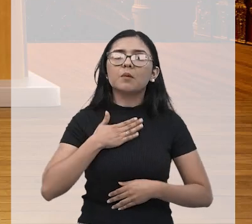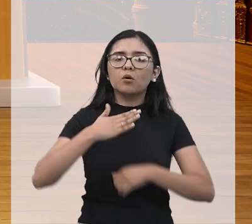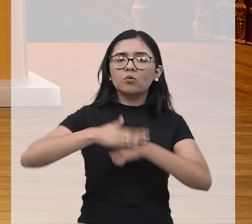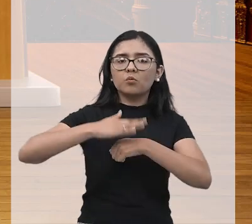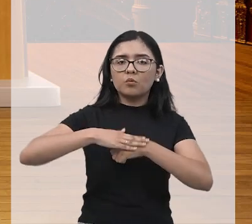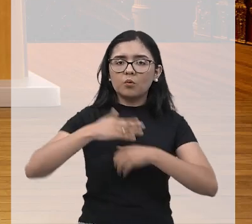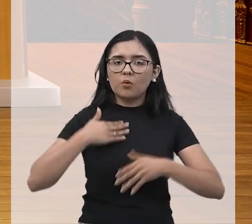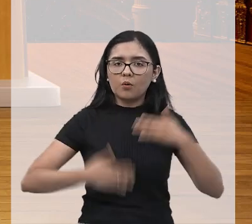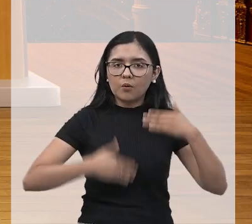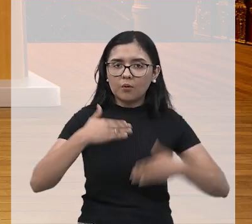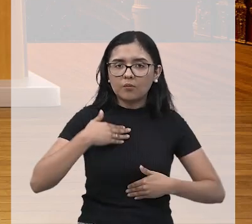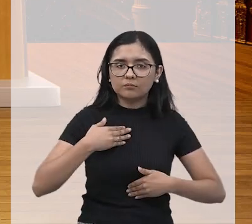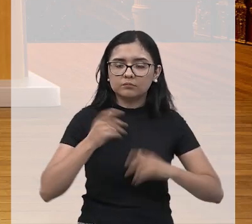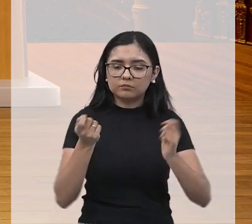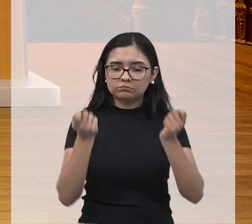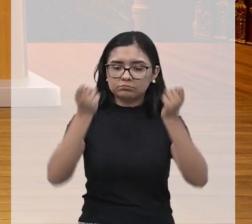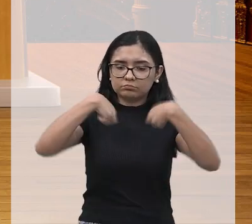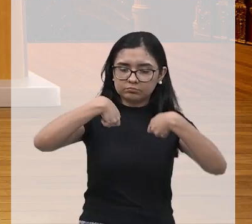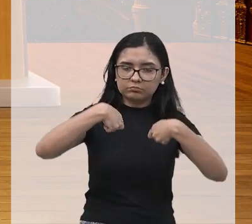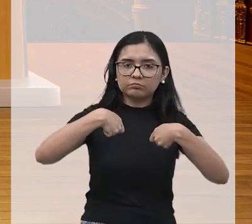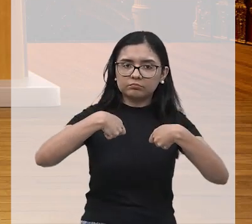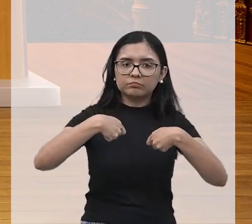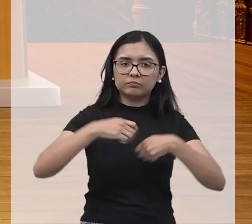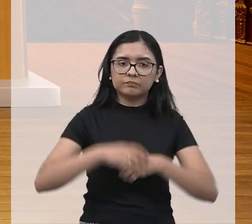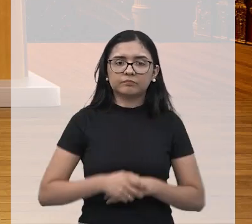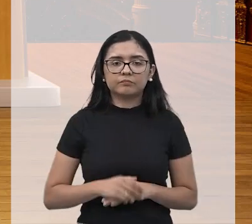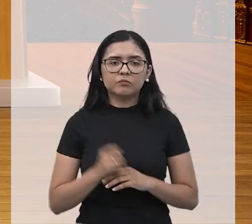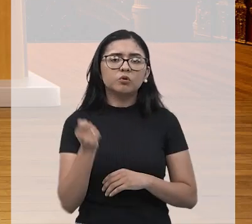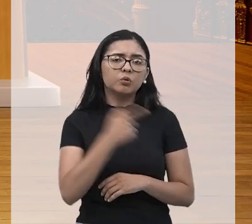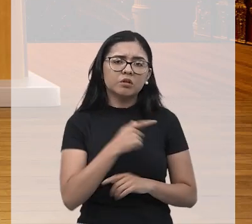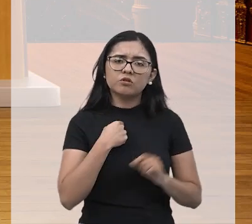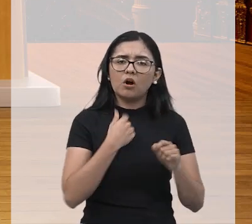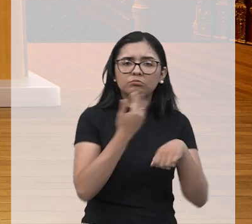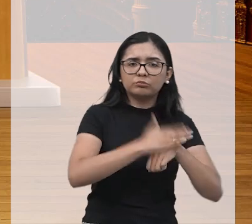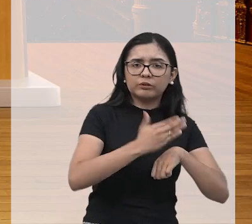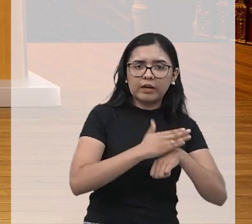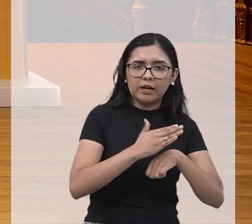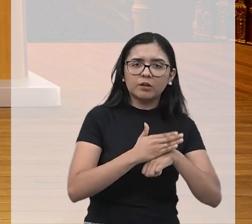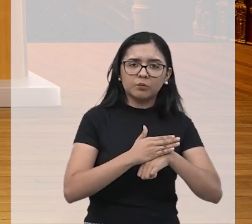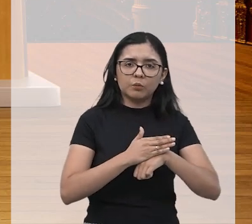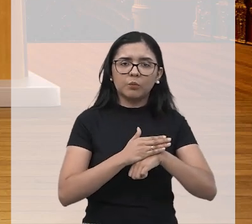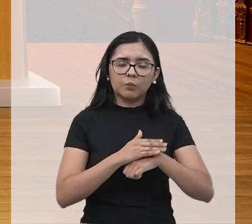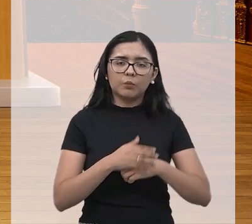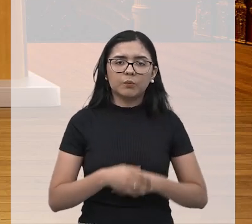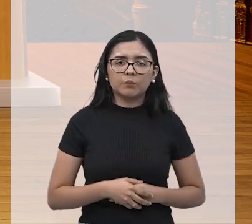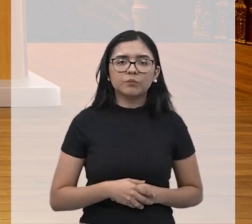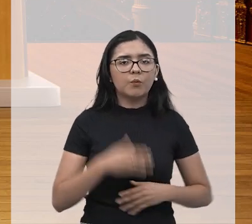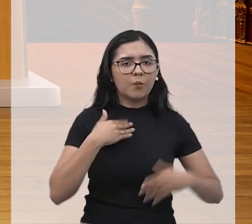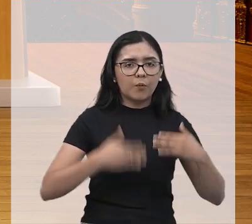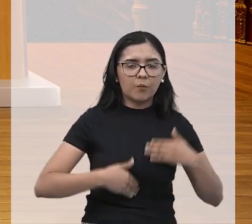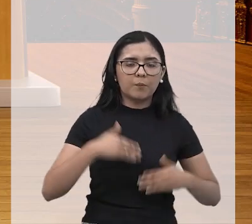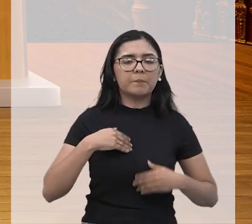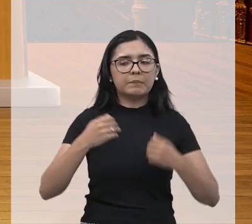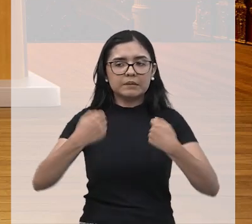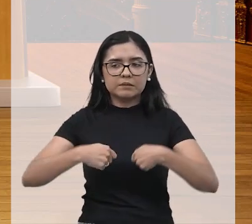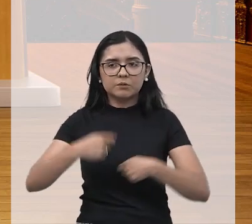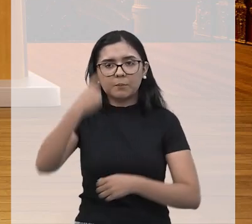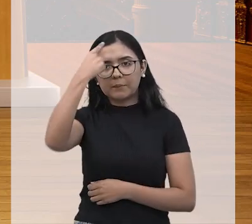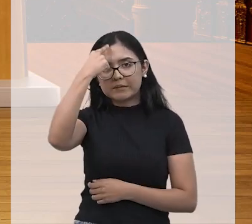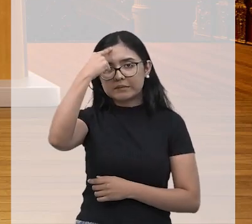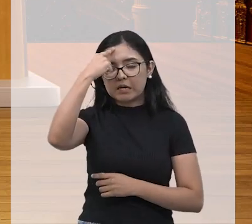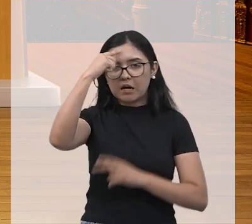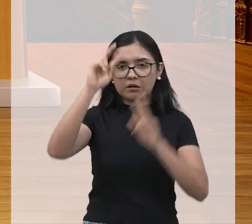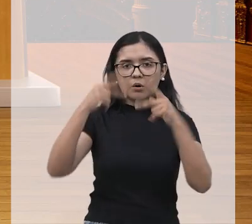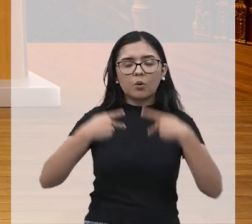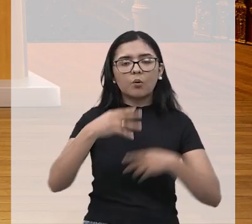as possibilidades do meu corpo, do que quando eu estou apenas fazendo um exercício muscular. Eu preciso pensar, eu preciso me conhecer para eu